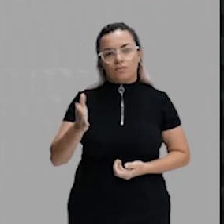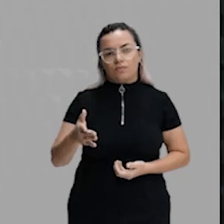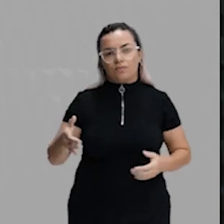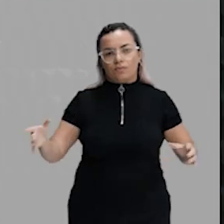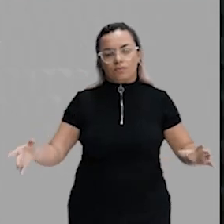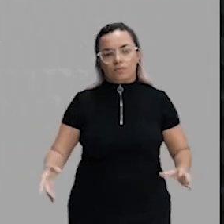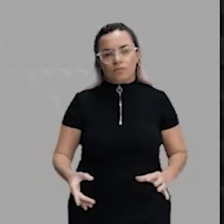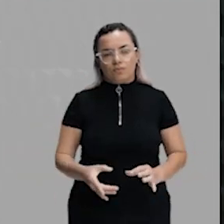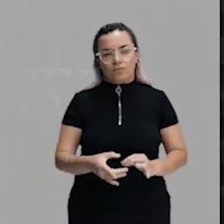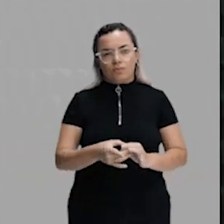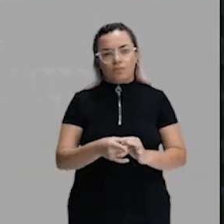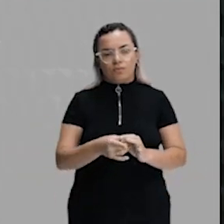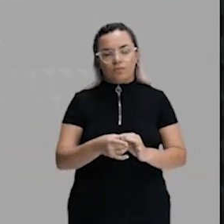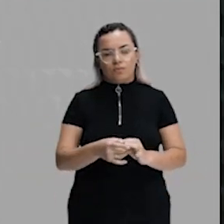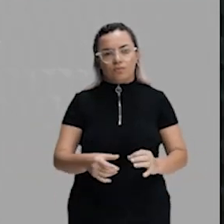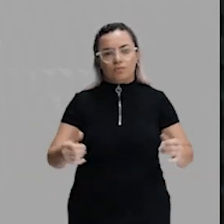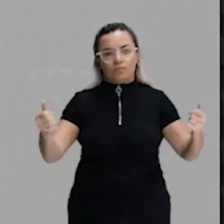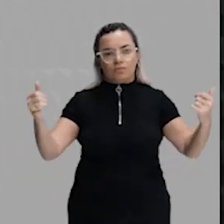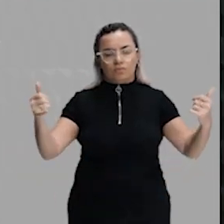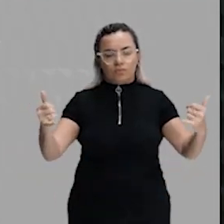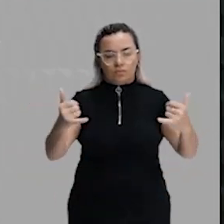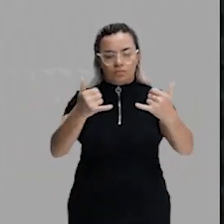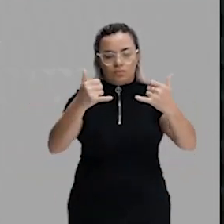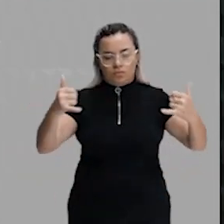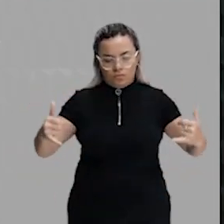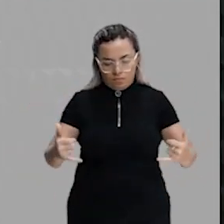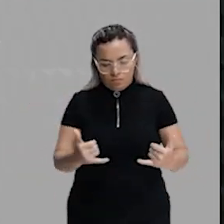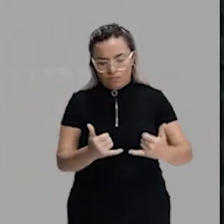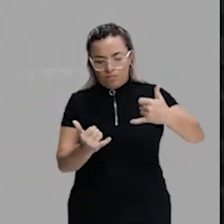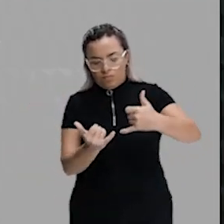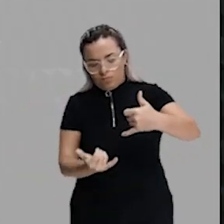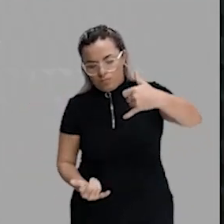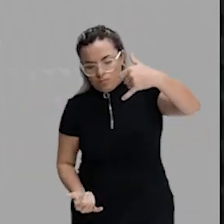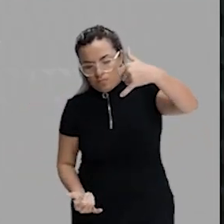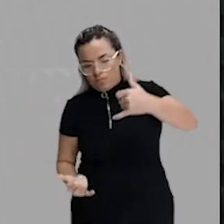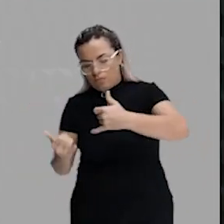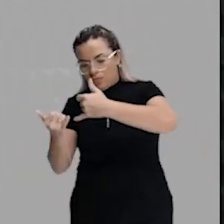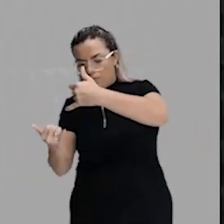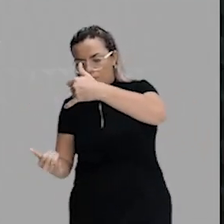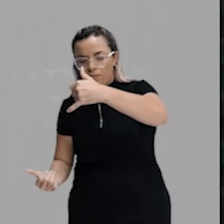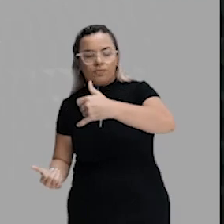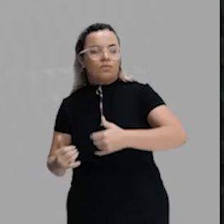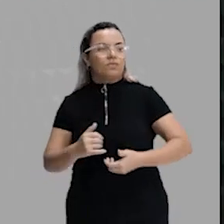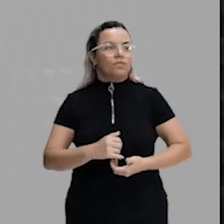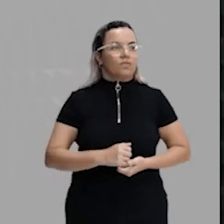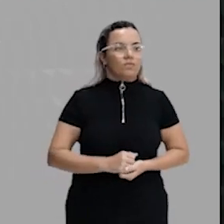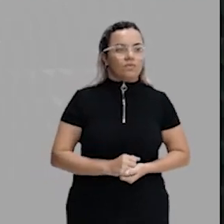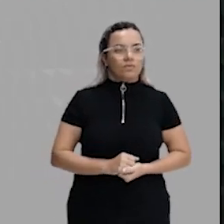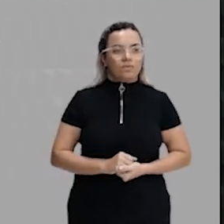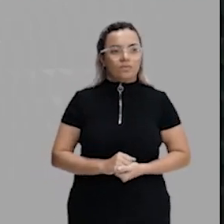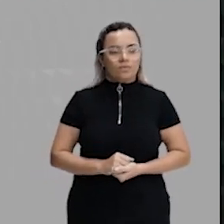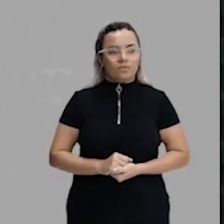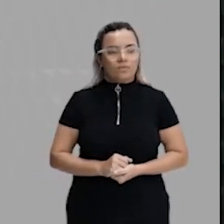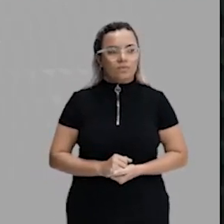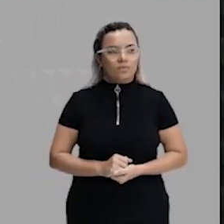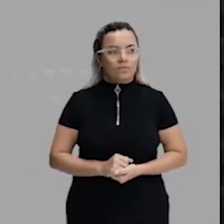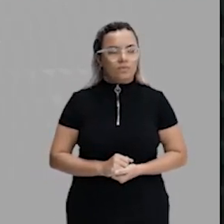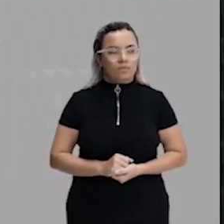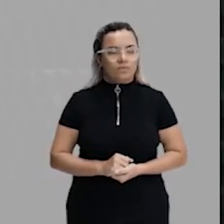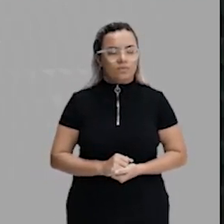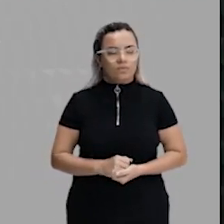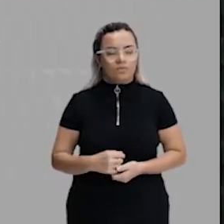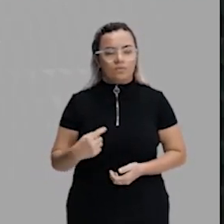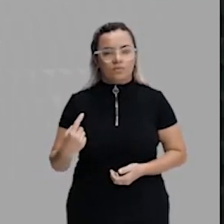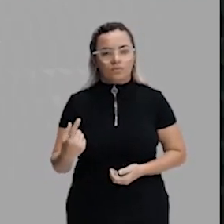a associação em paralelo ela vai mudar pelo seguinte. Na associação em paralelo, nós